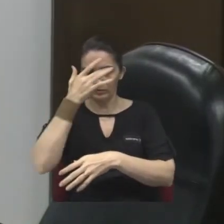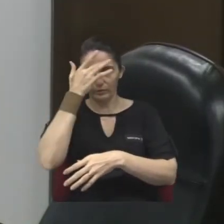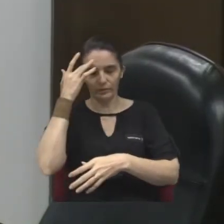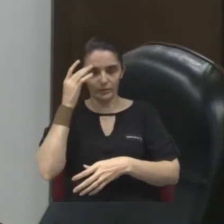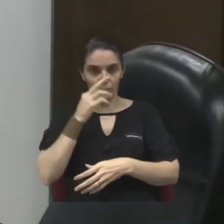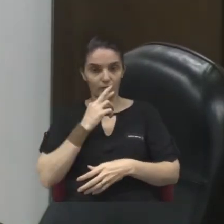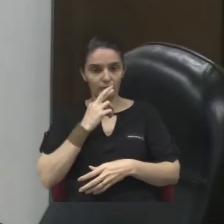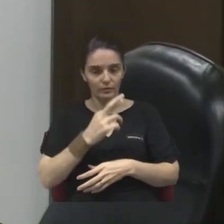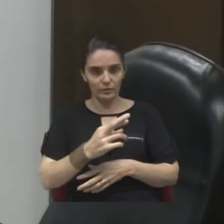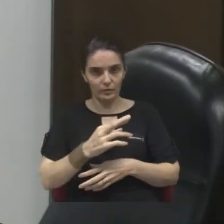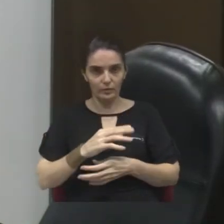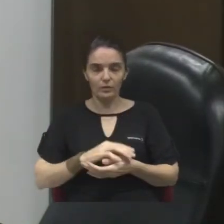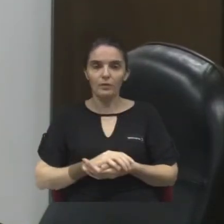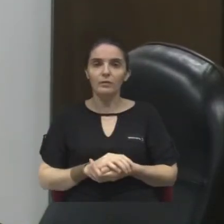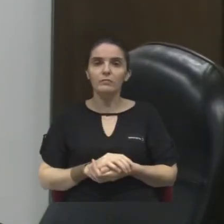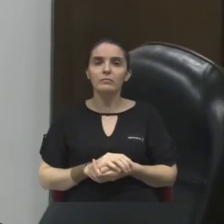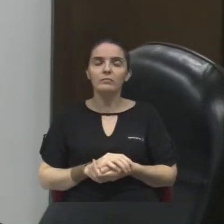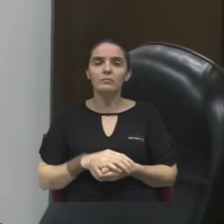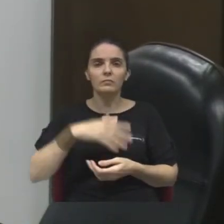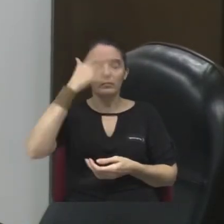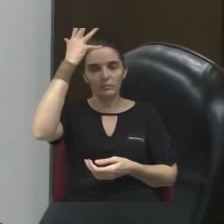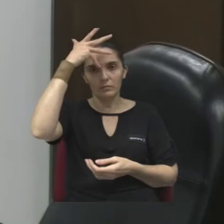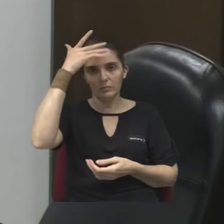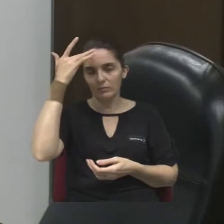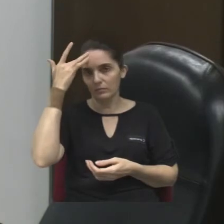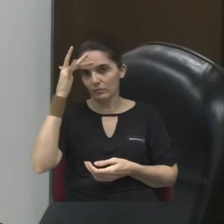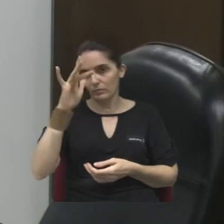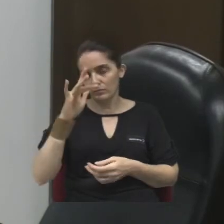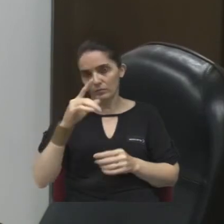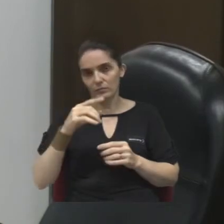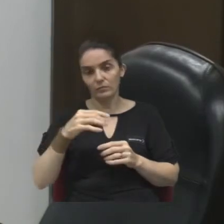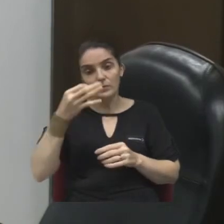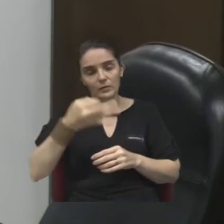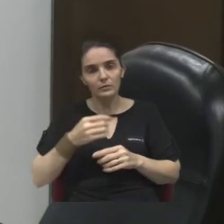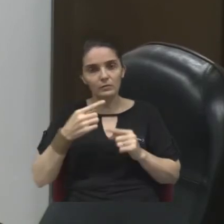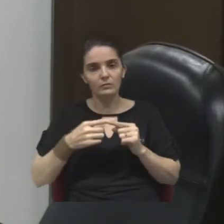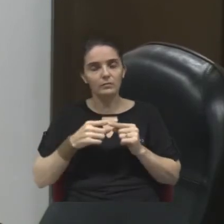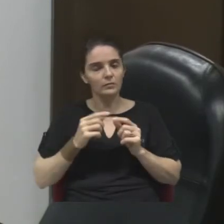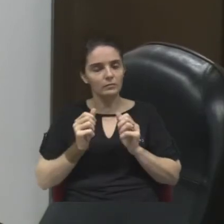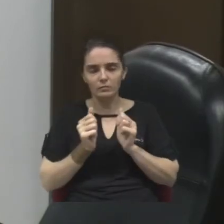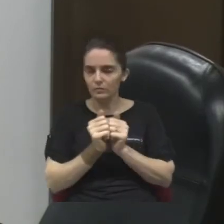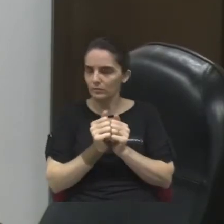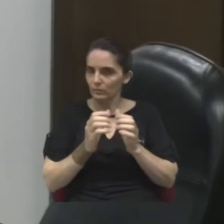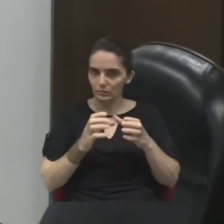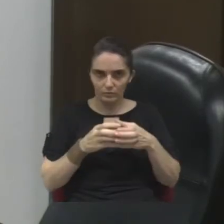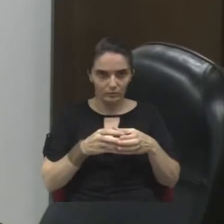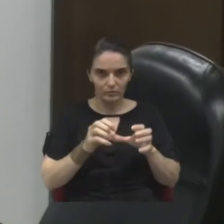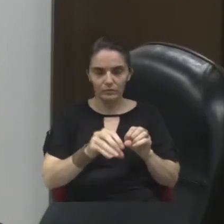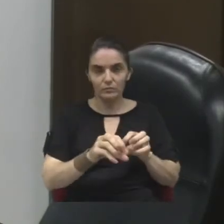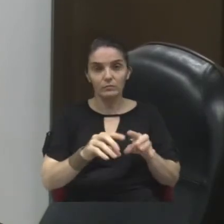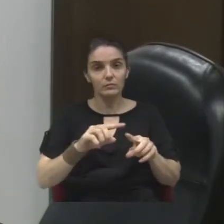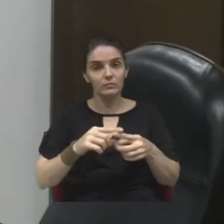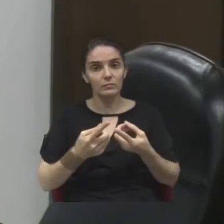não acompanhei a Comissão de Educação, a informação que tenho é que esse, para onde vai, é maior do